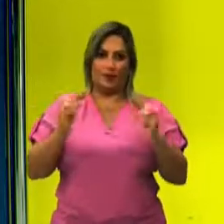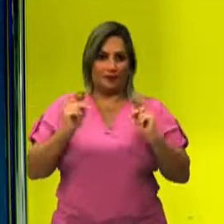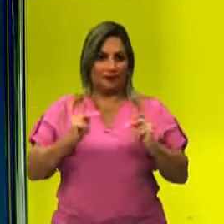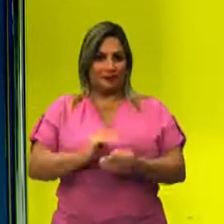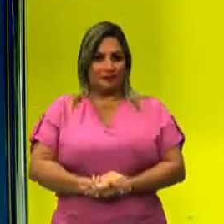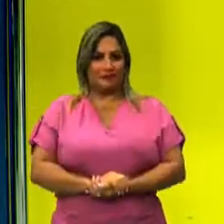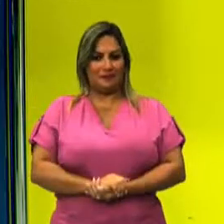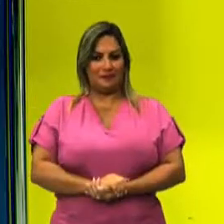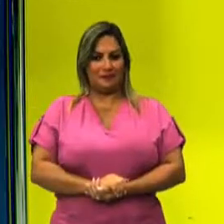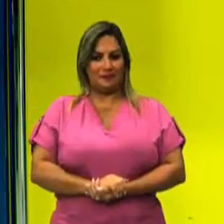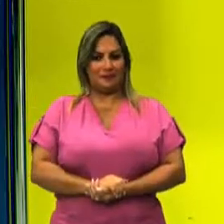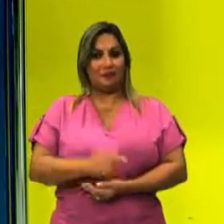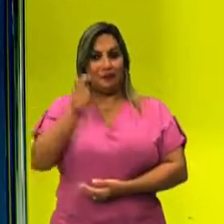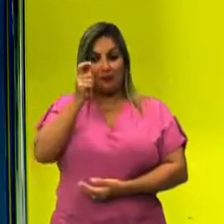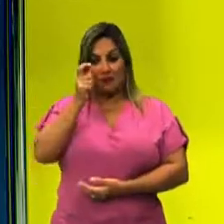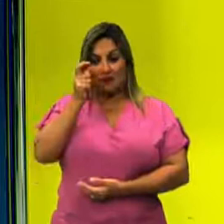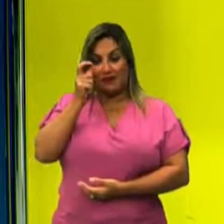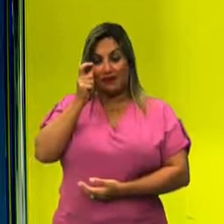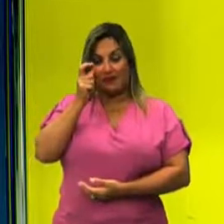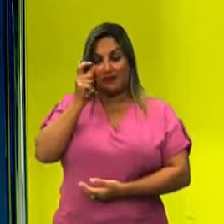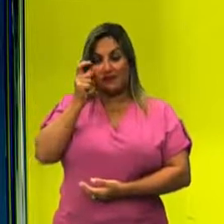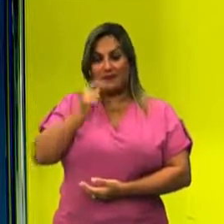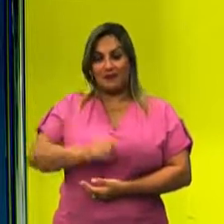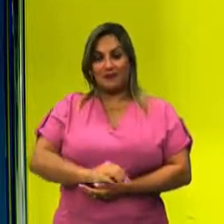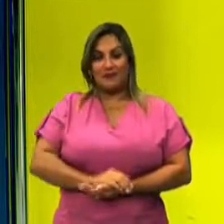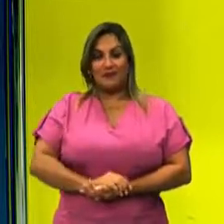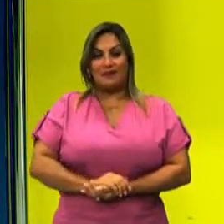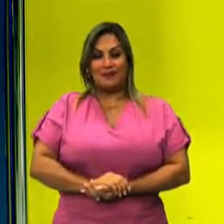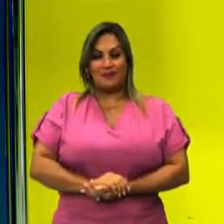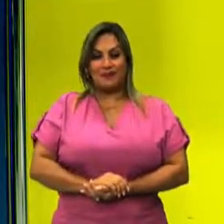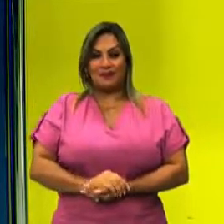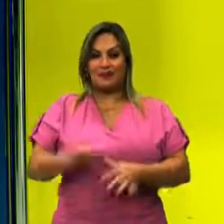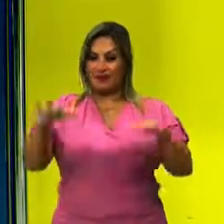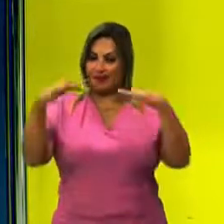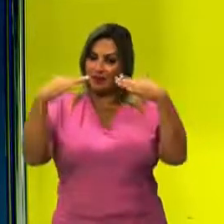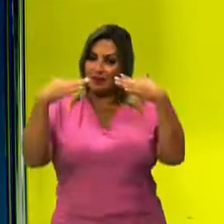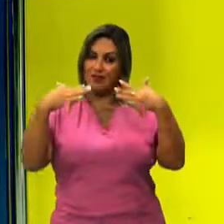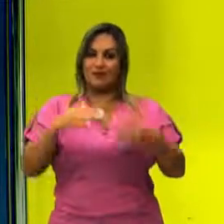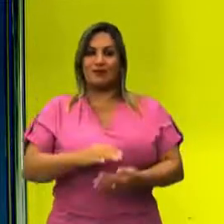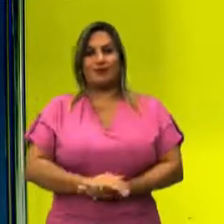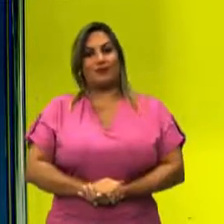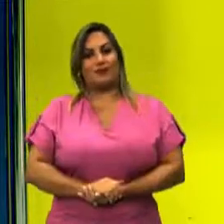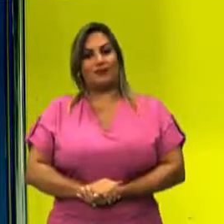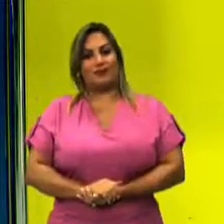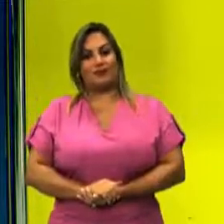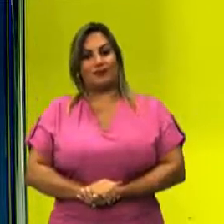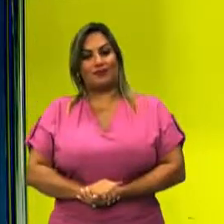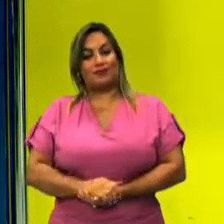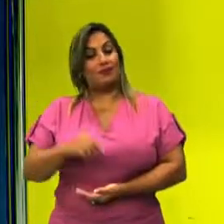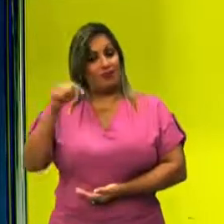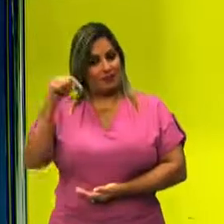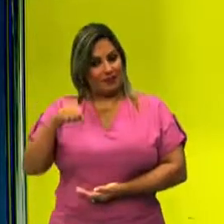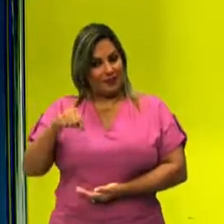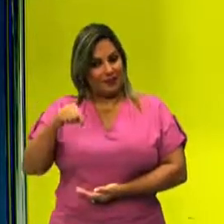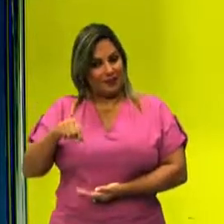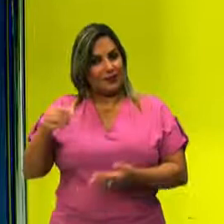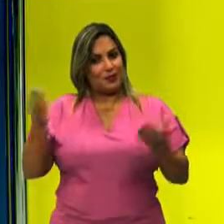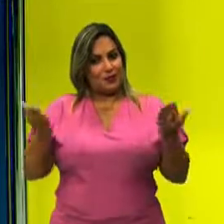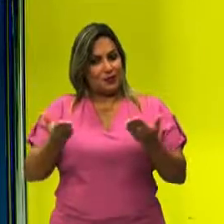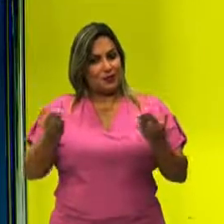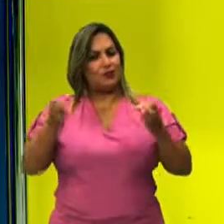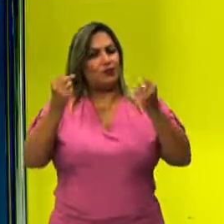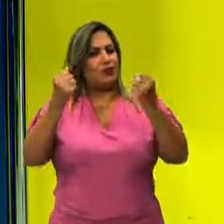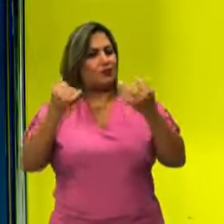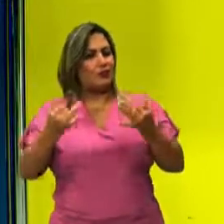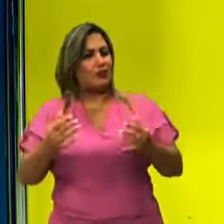hoje aqui tá bom Ó Observe Observe tá preste atenção e aqui hoje